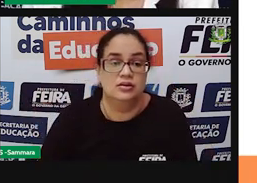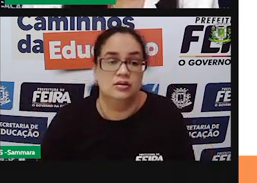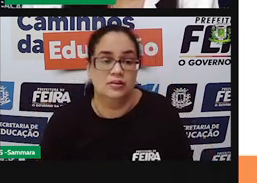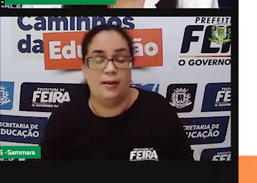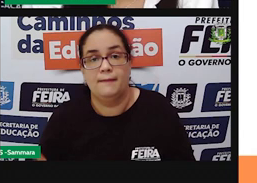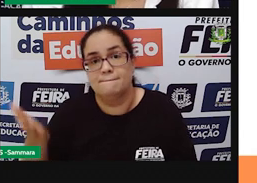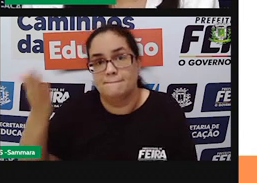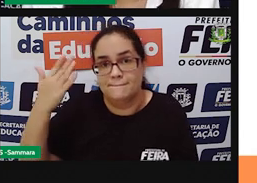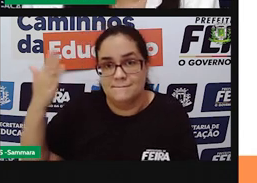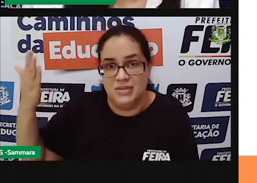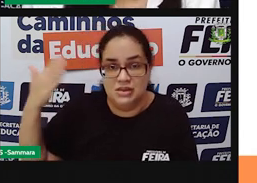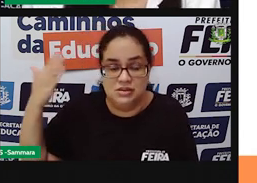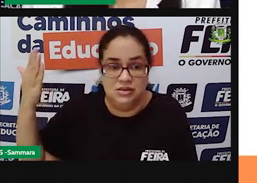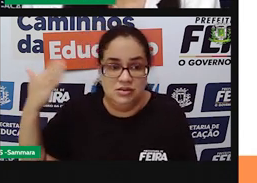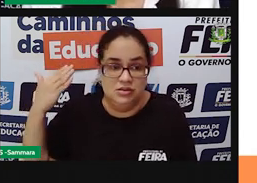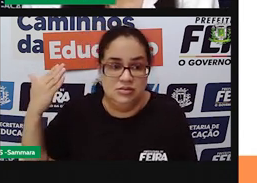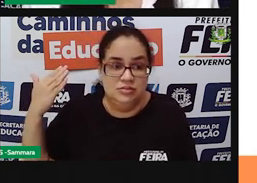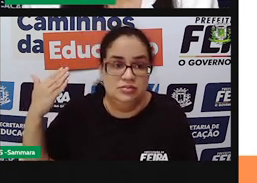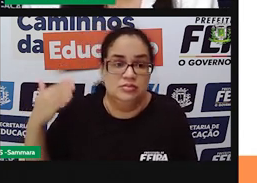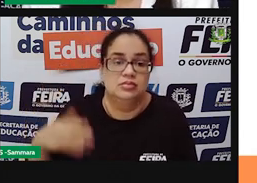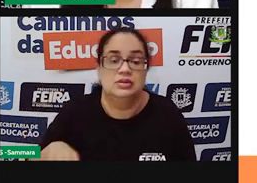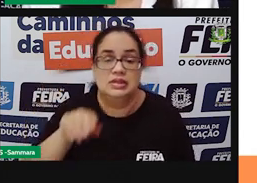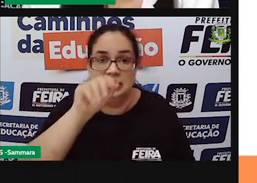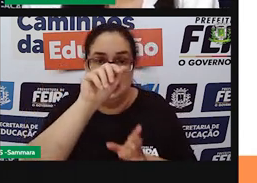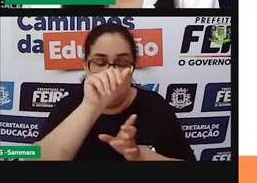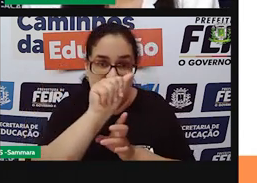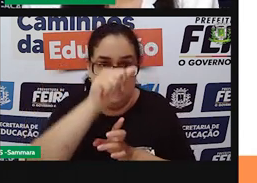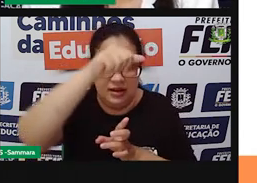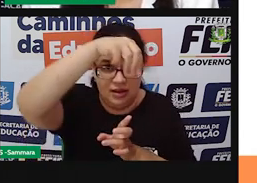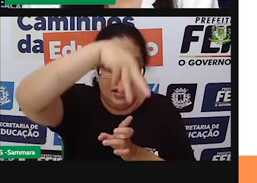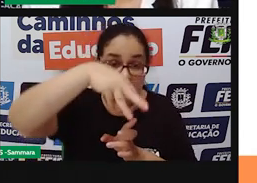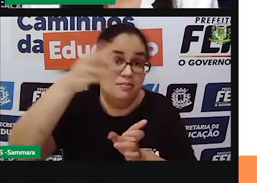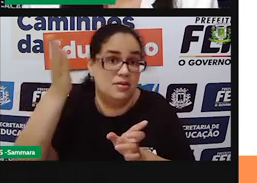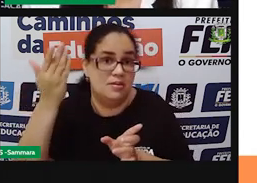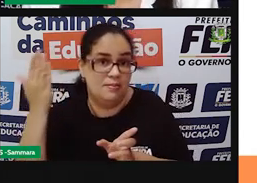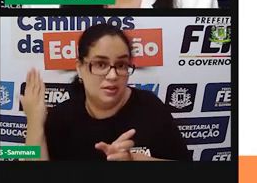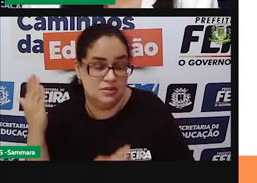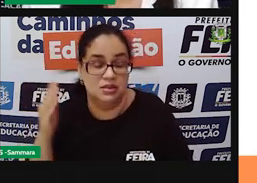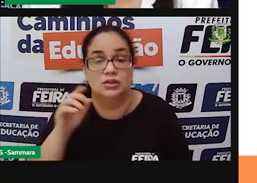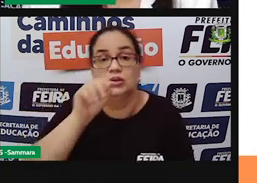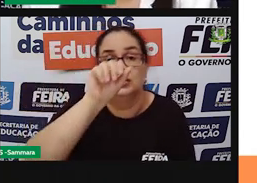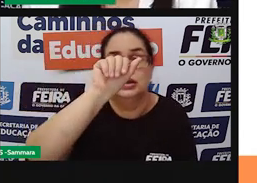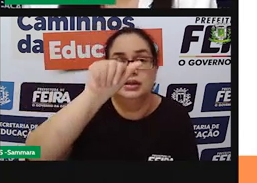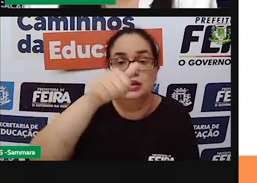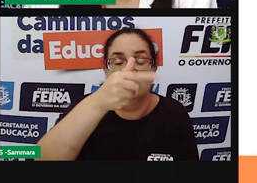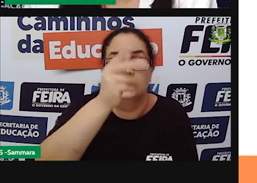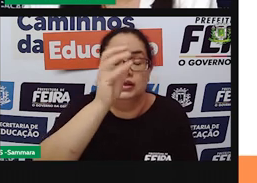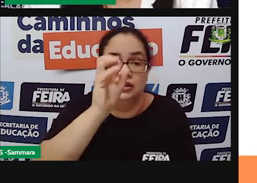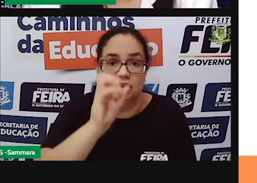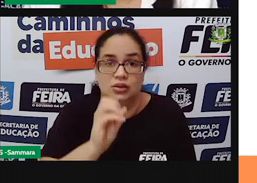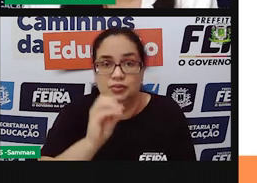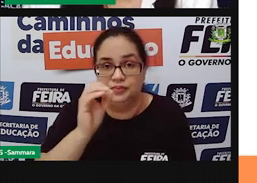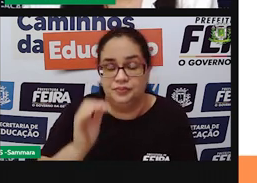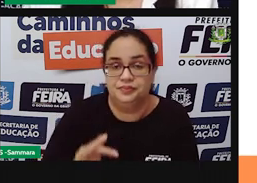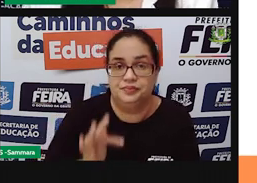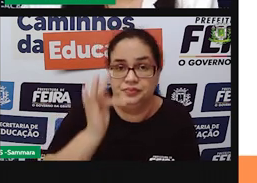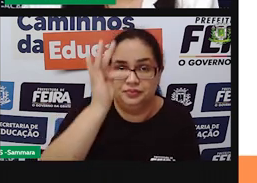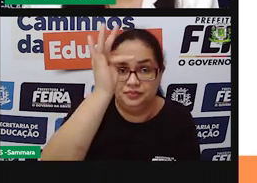ações do passado. E "-ão", o "-a", com o "-tio", e o "-o", corresponde a ações